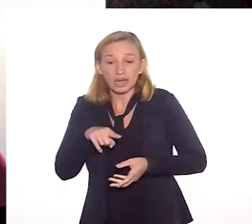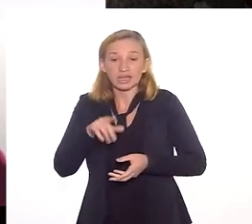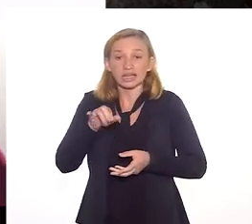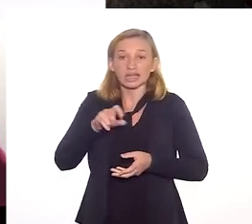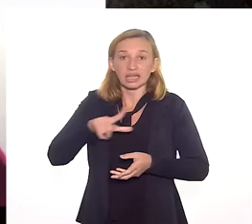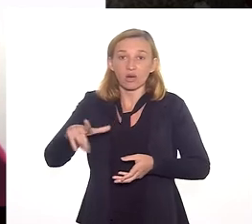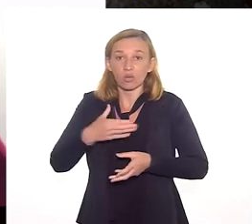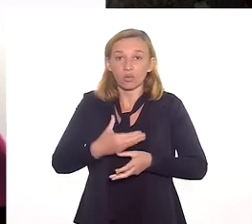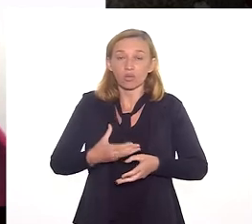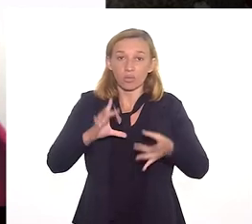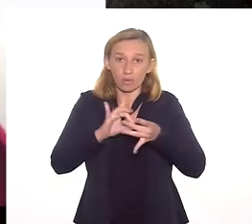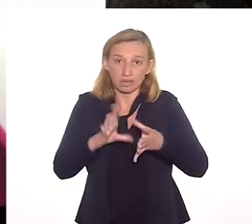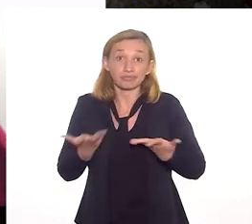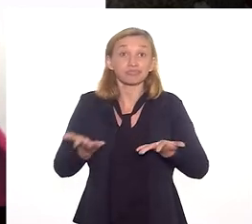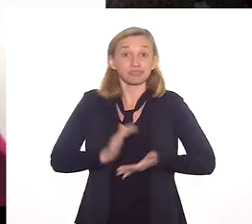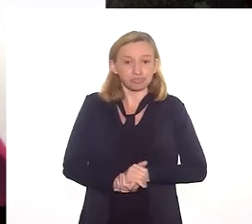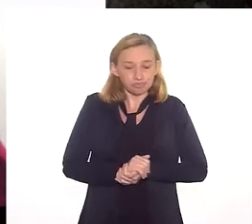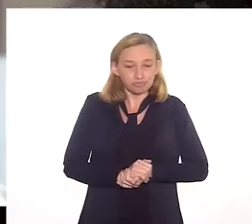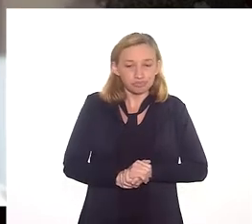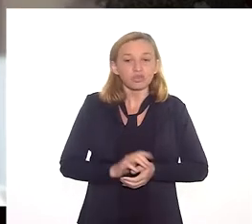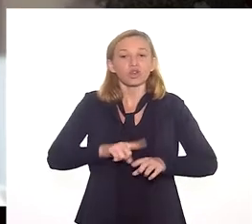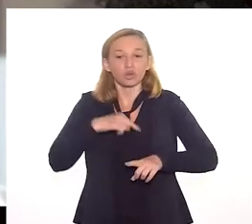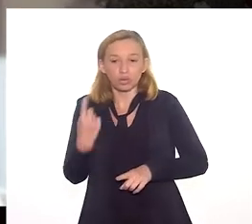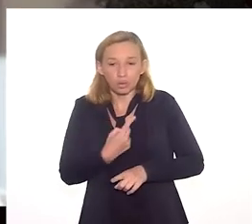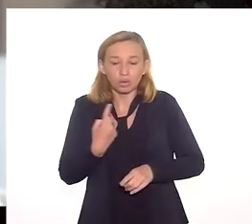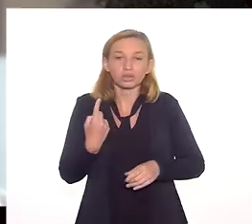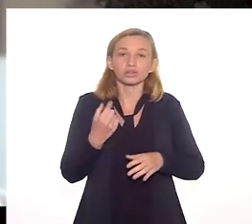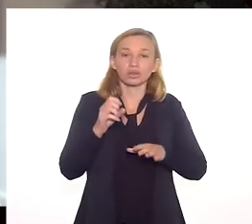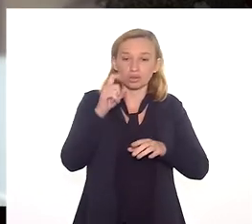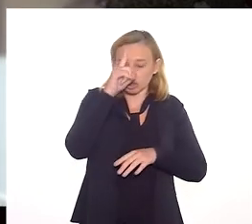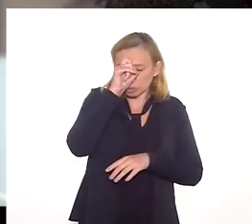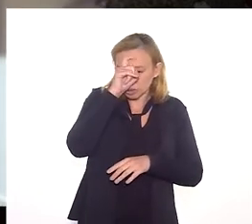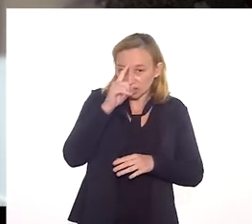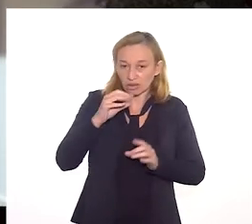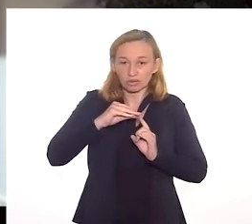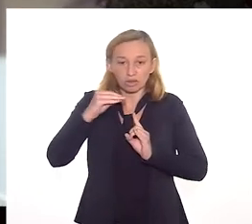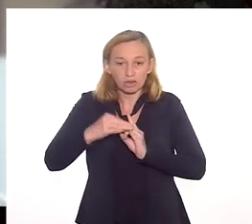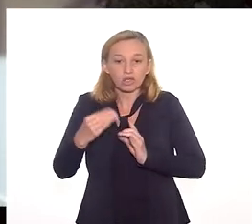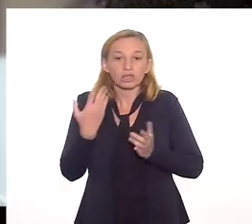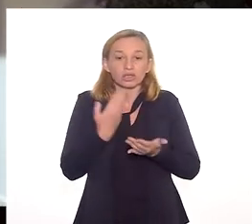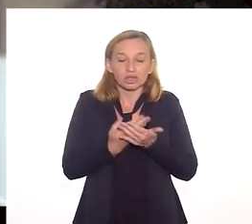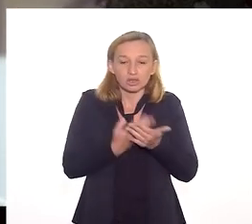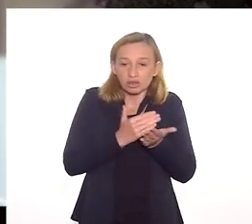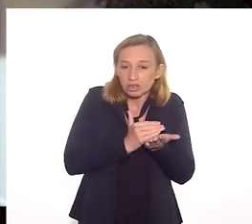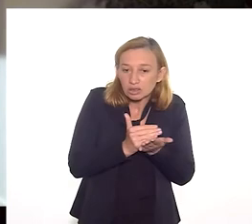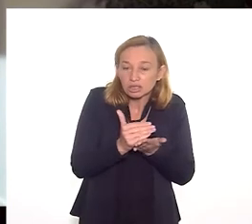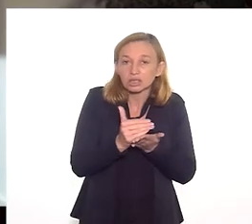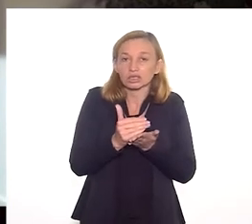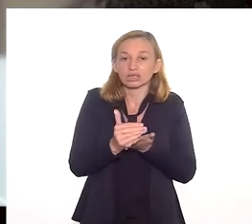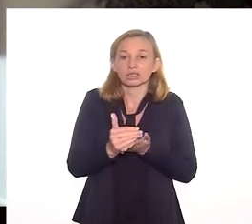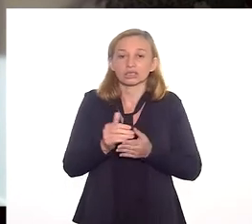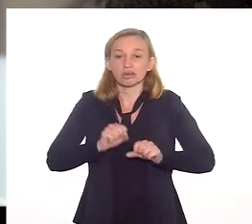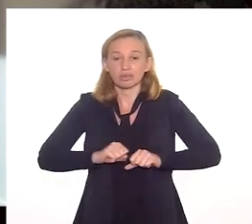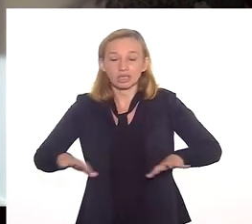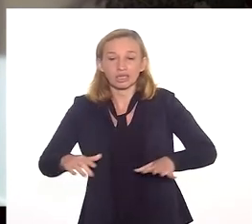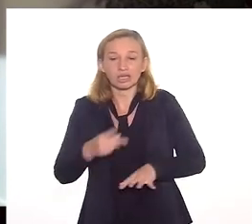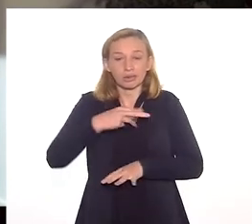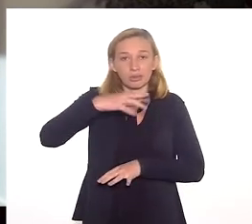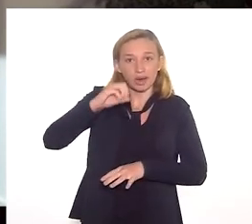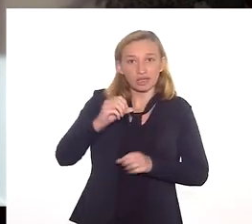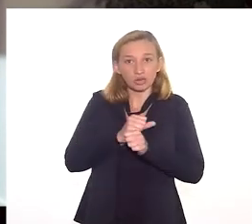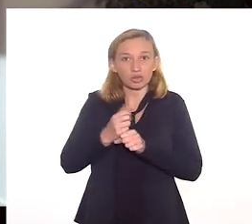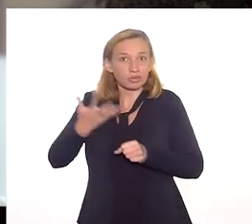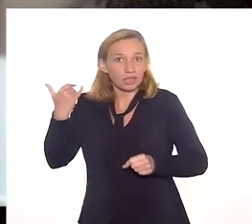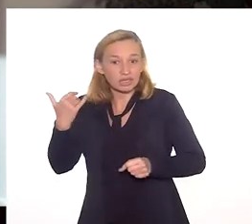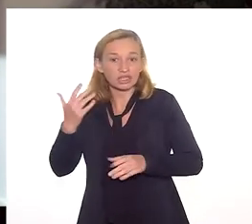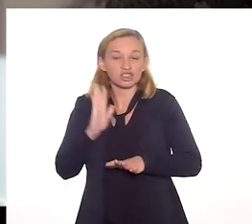forma completa, né? No nosso hospital, o Instituto Fernandes Figueira da Fiocruz, desde o início da pandemia, em março do ano